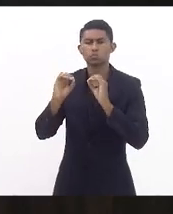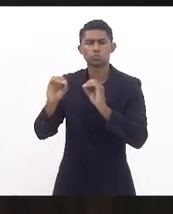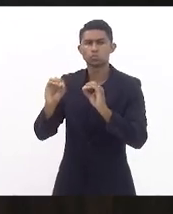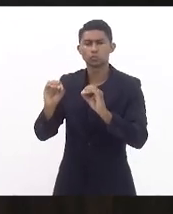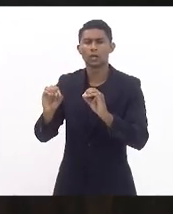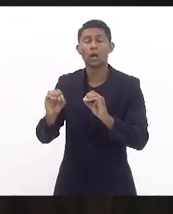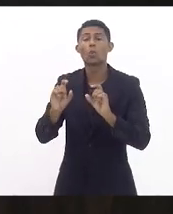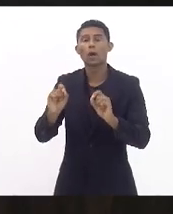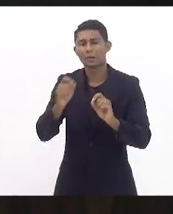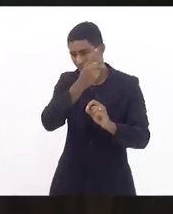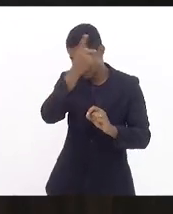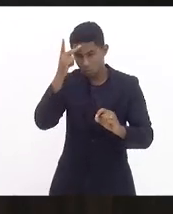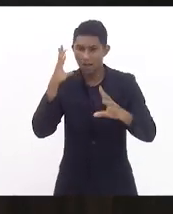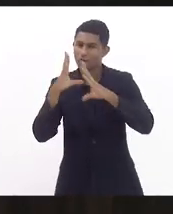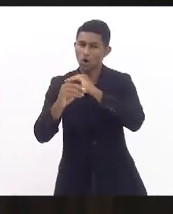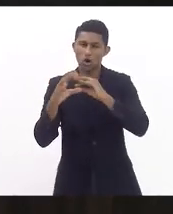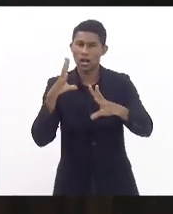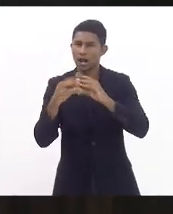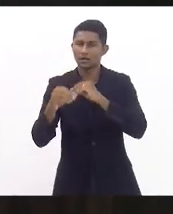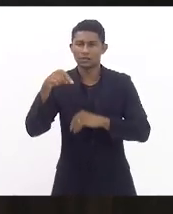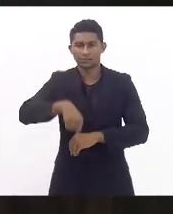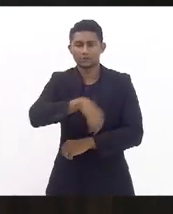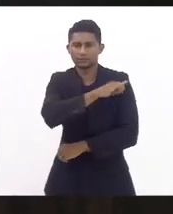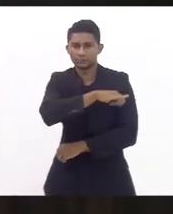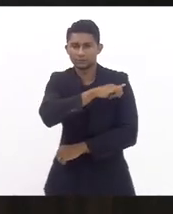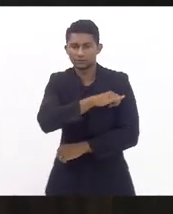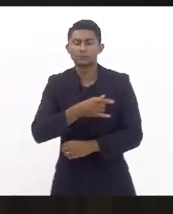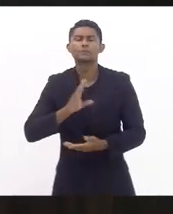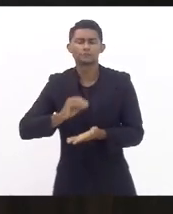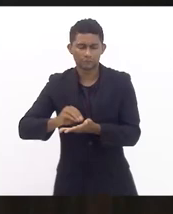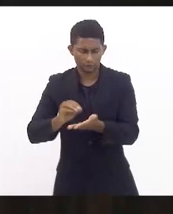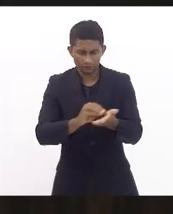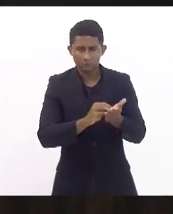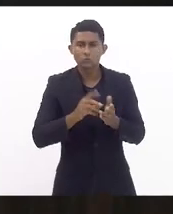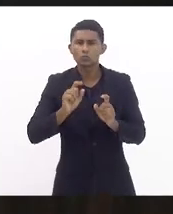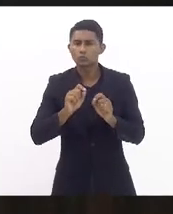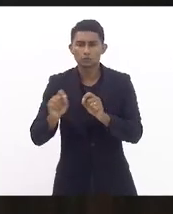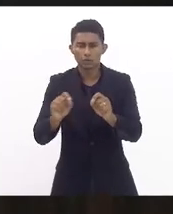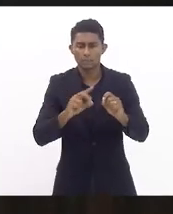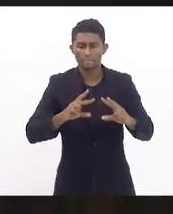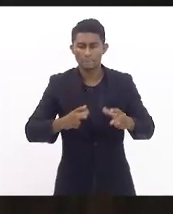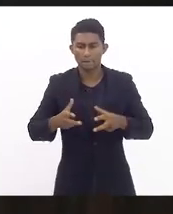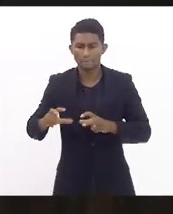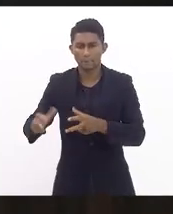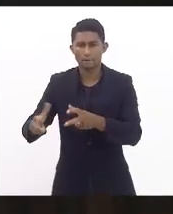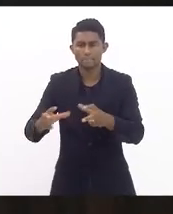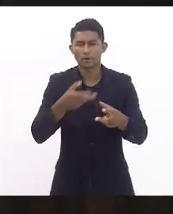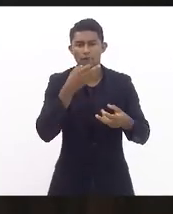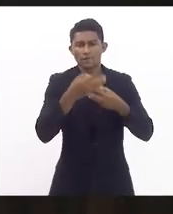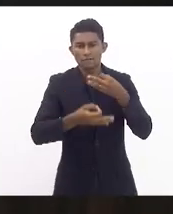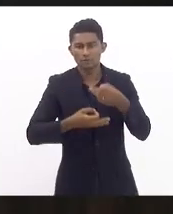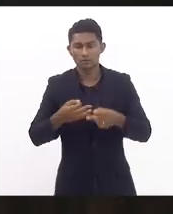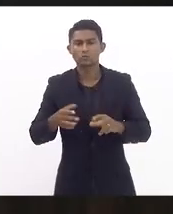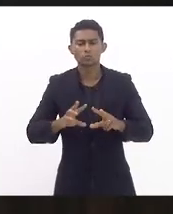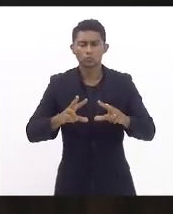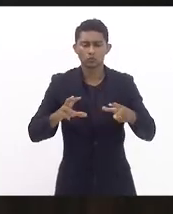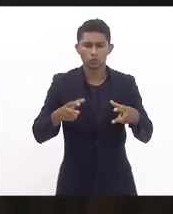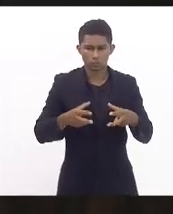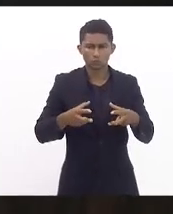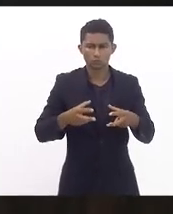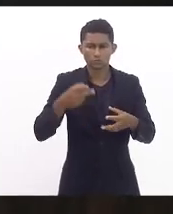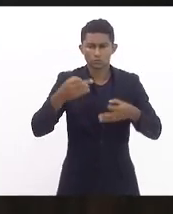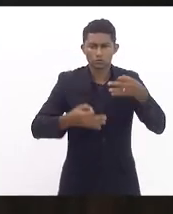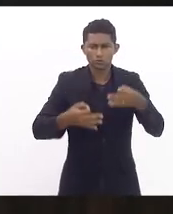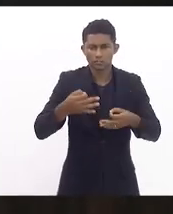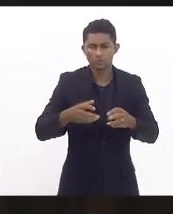refugiados no âmbito do Estado do Rio de Janeiro. Pareceres da Comissão de Constituição e Justiça, pela perdão, pendendo de pareceres das comissões de Constituição